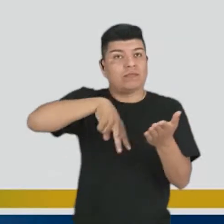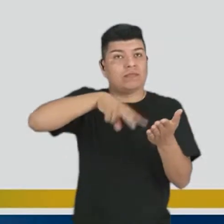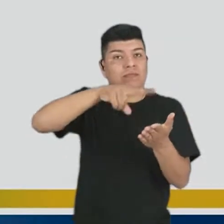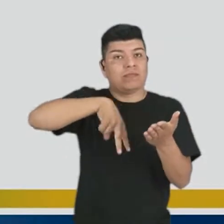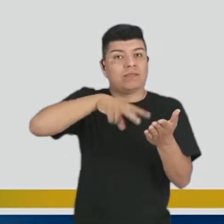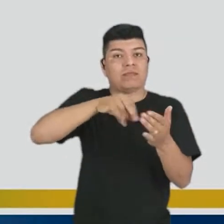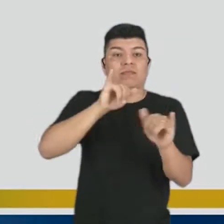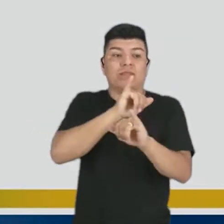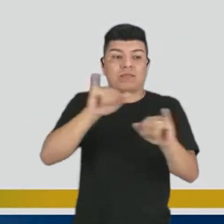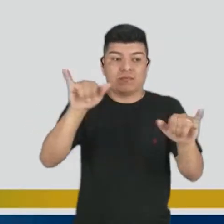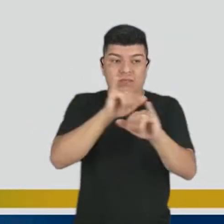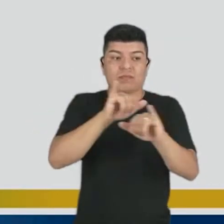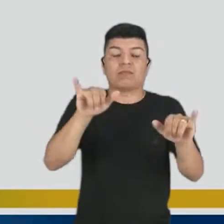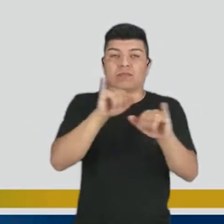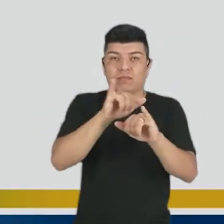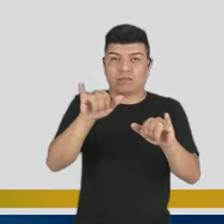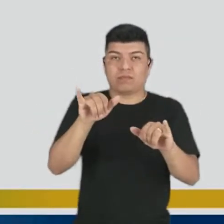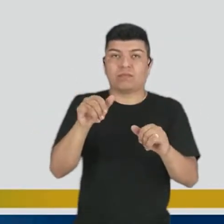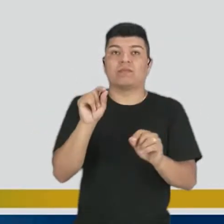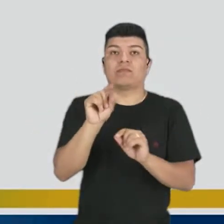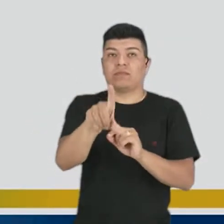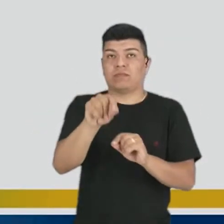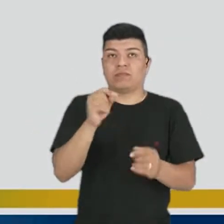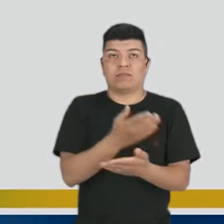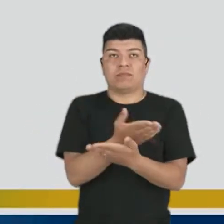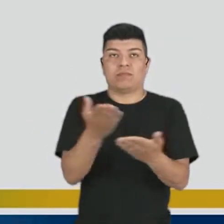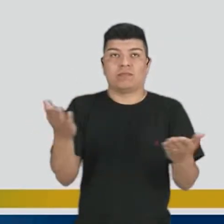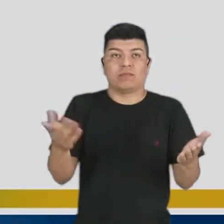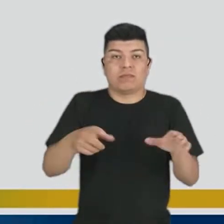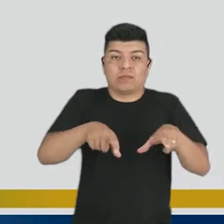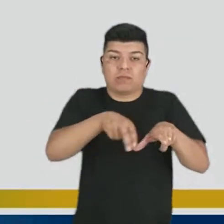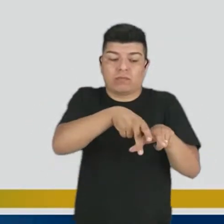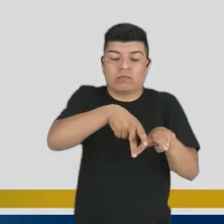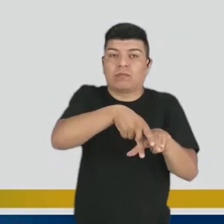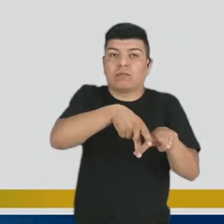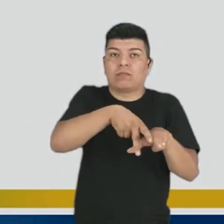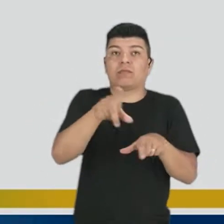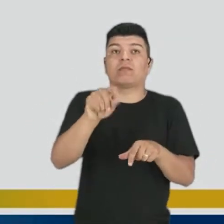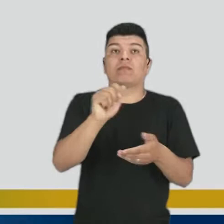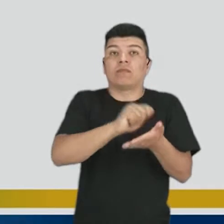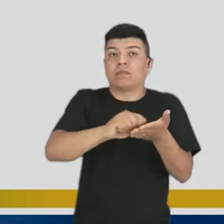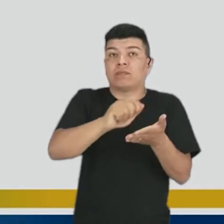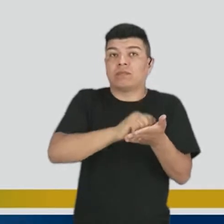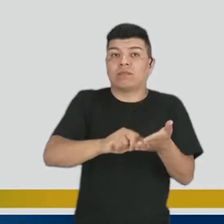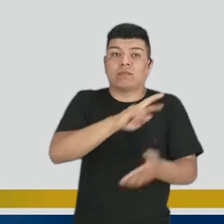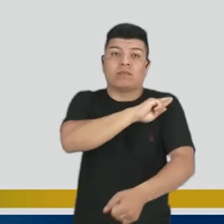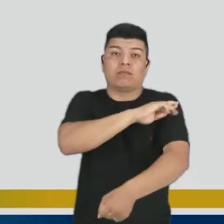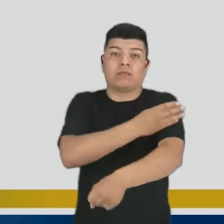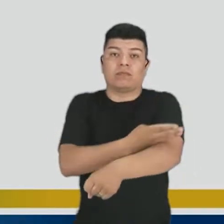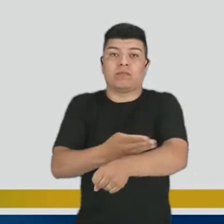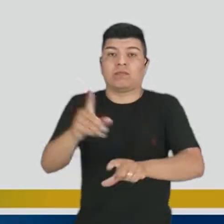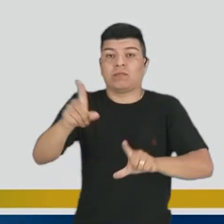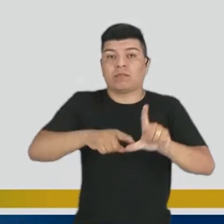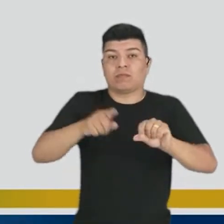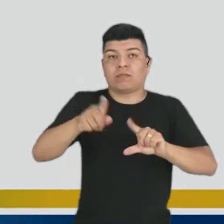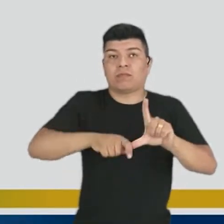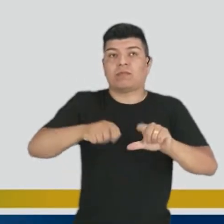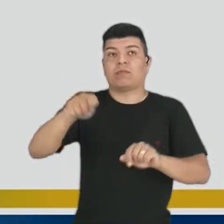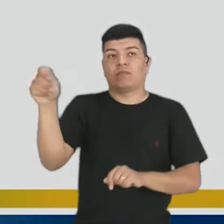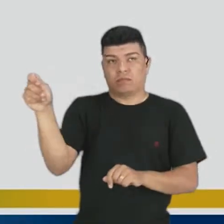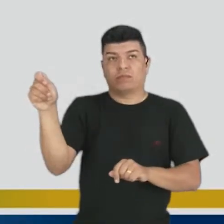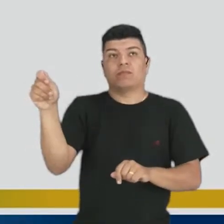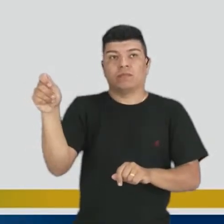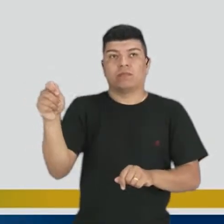de uma notícia que eu separei para você. Diz assim: goleiro Bruno assina com o Rio Branco do Acre. Bruno